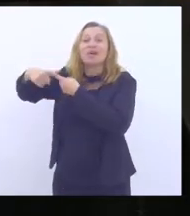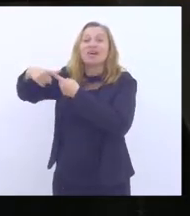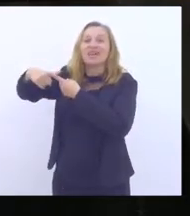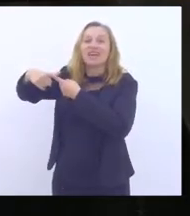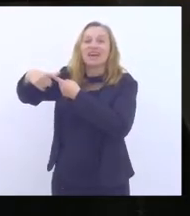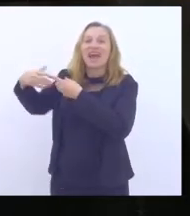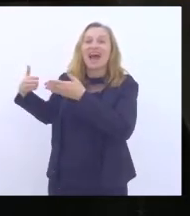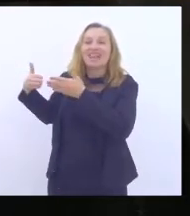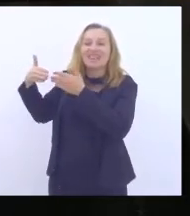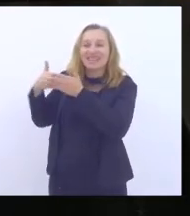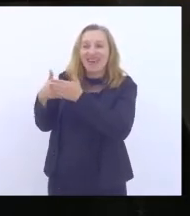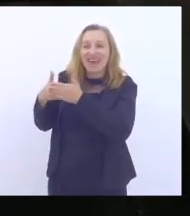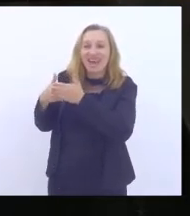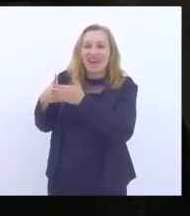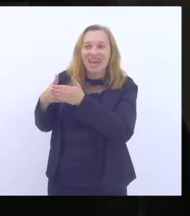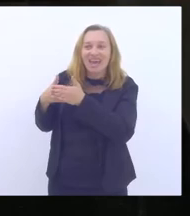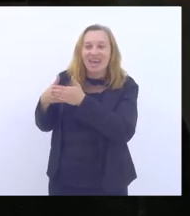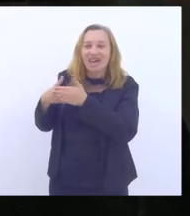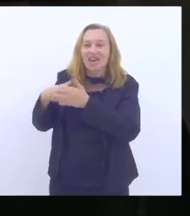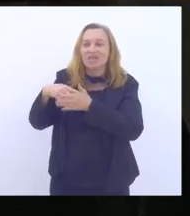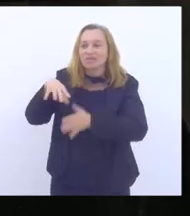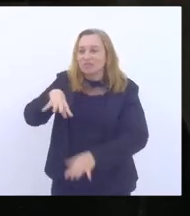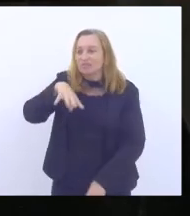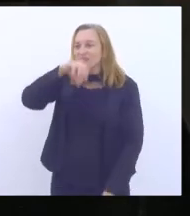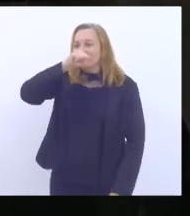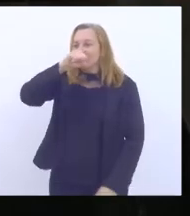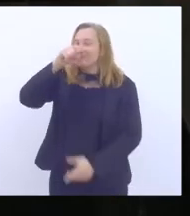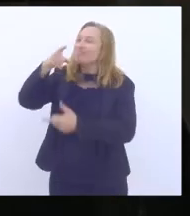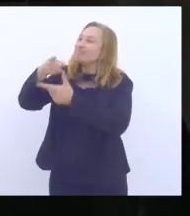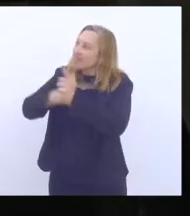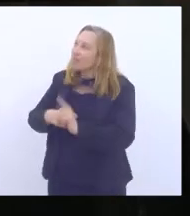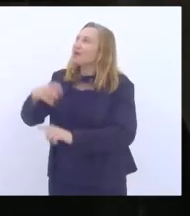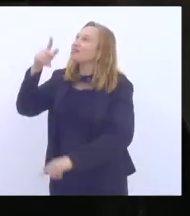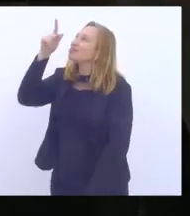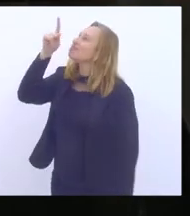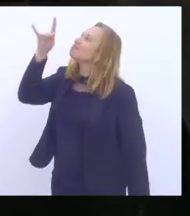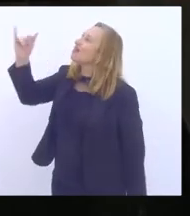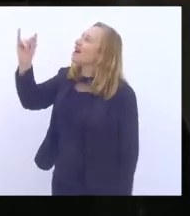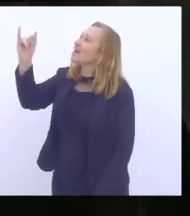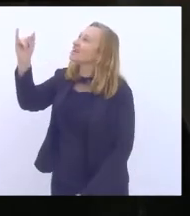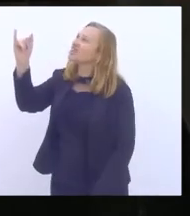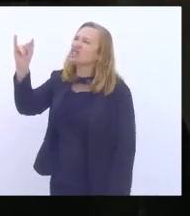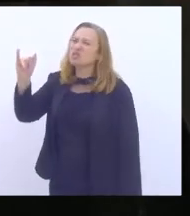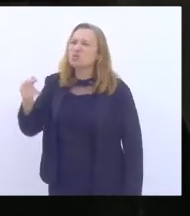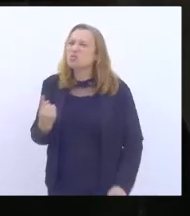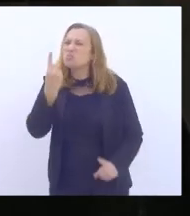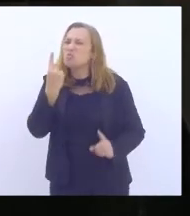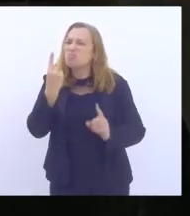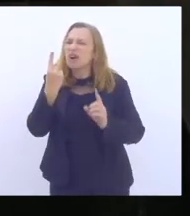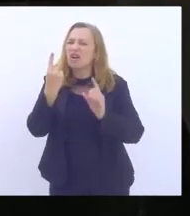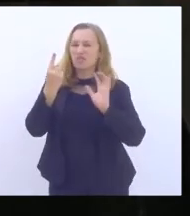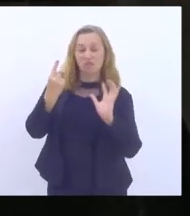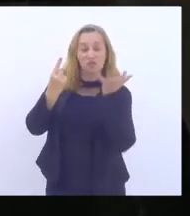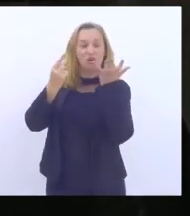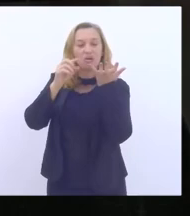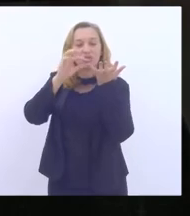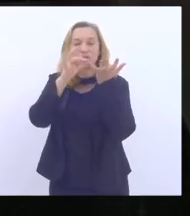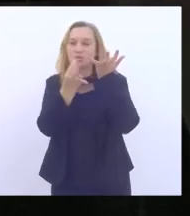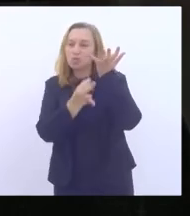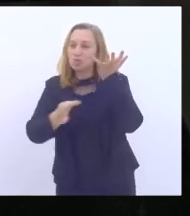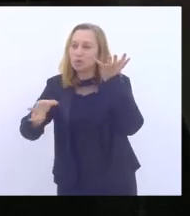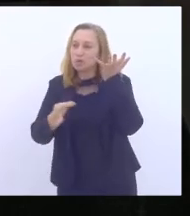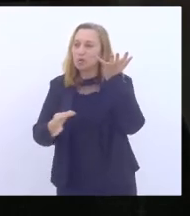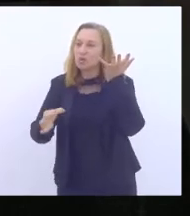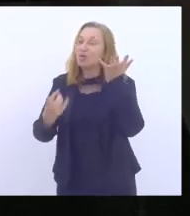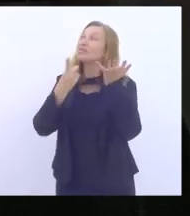até para respirar dependemos do Pai então não cai uma folha de uma árvore que não seja com a